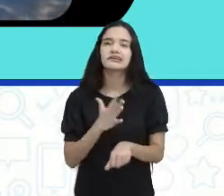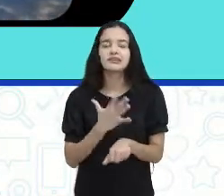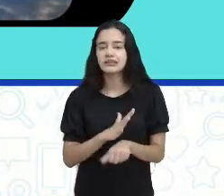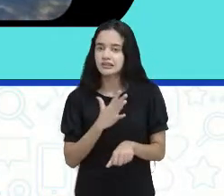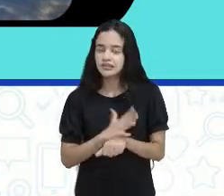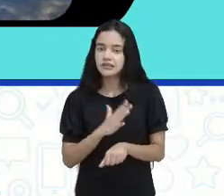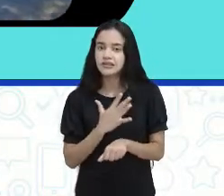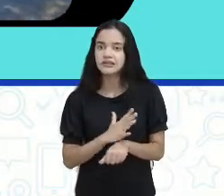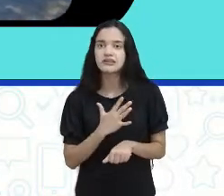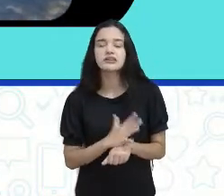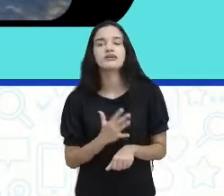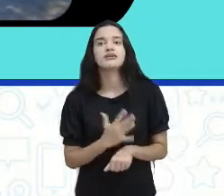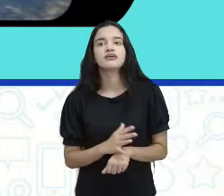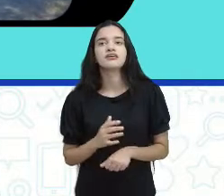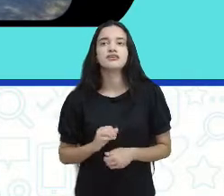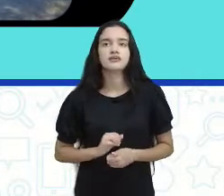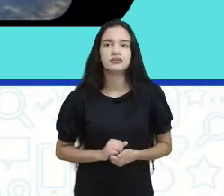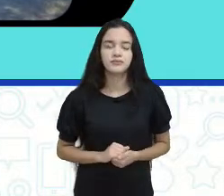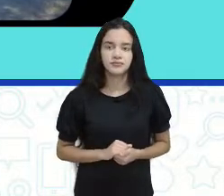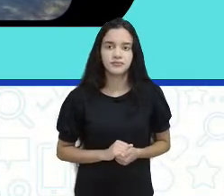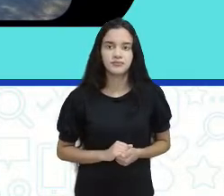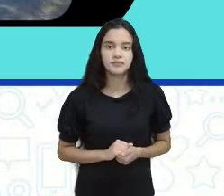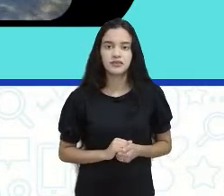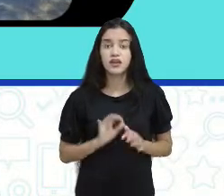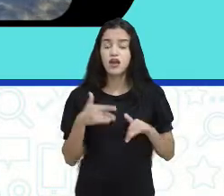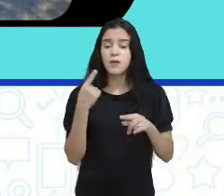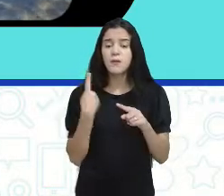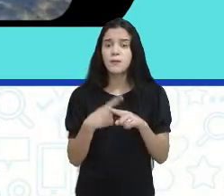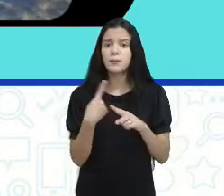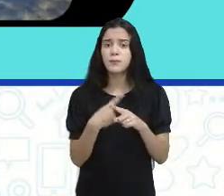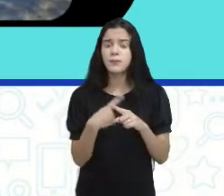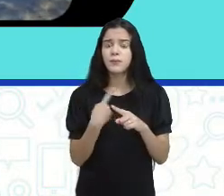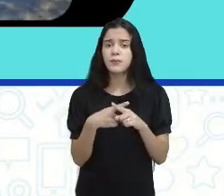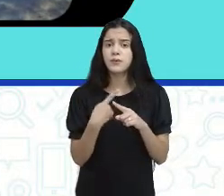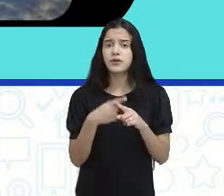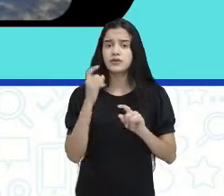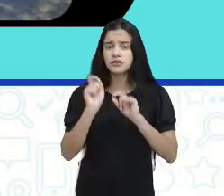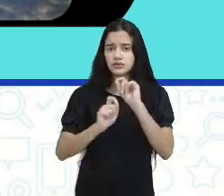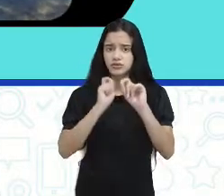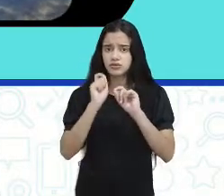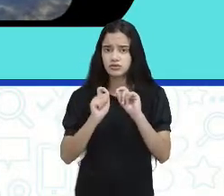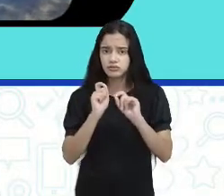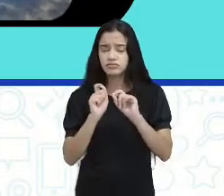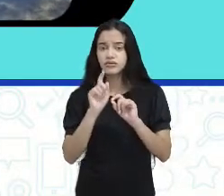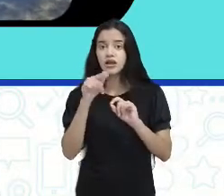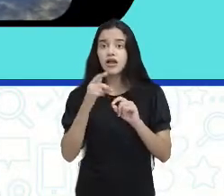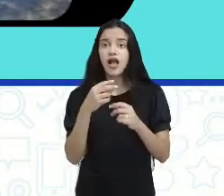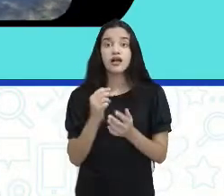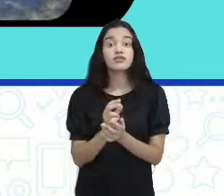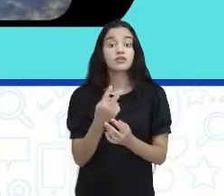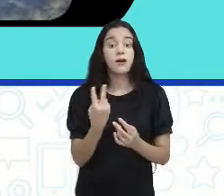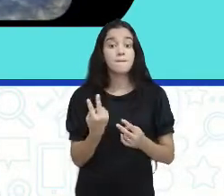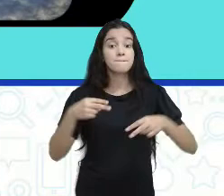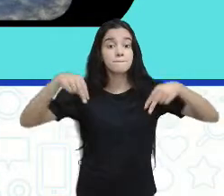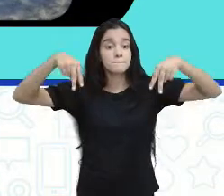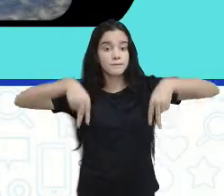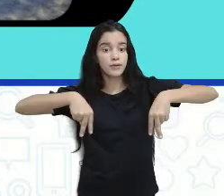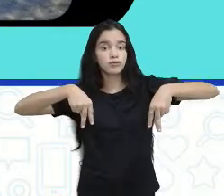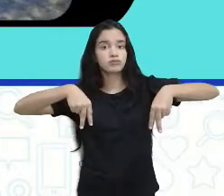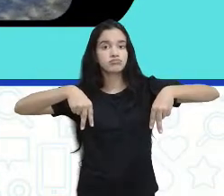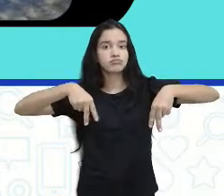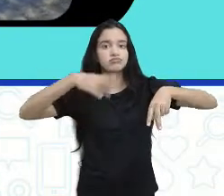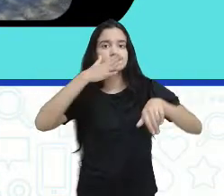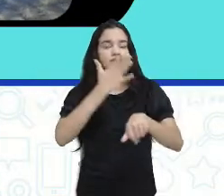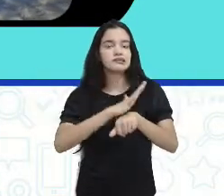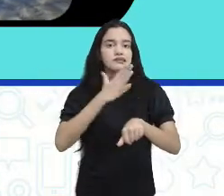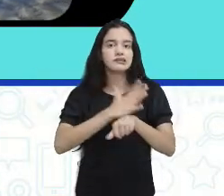né? De ali, porque inclusive eles estão aí na mesma posição, né? E aí, Treinando.